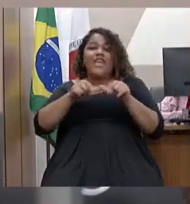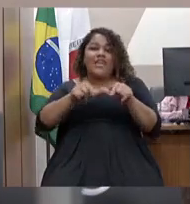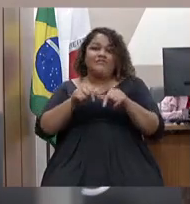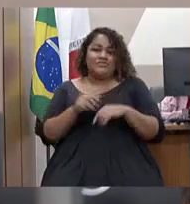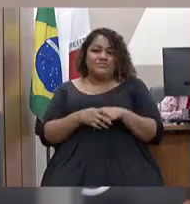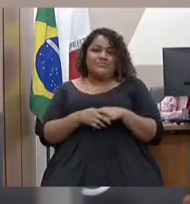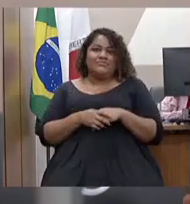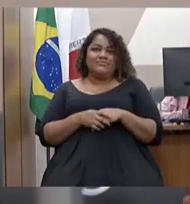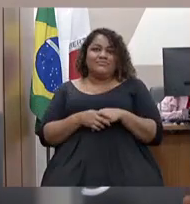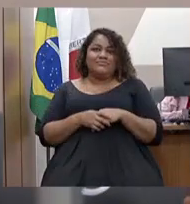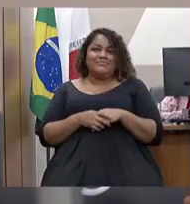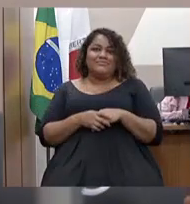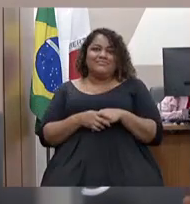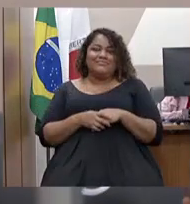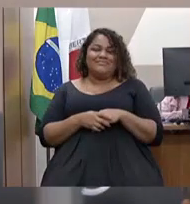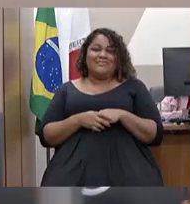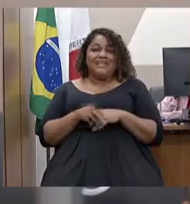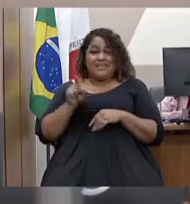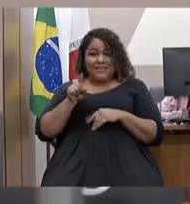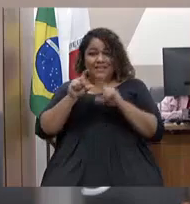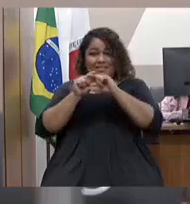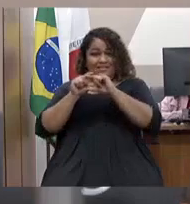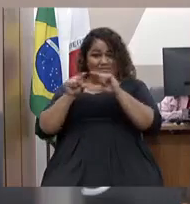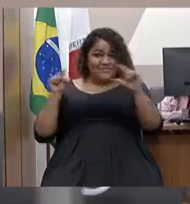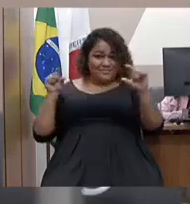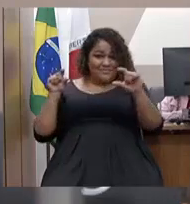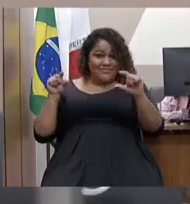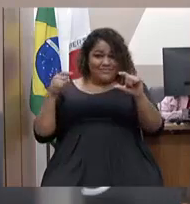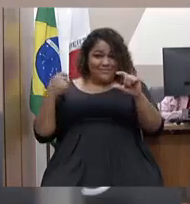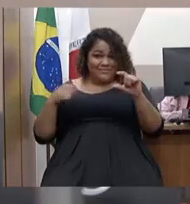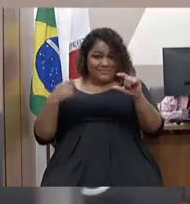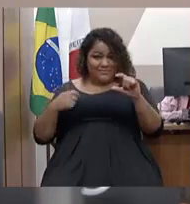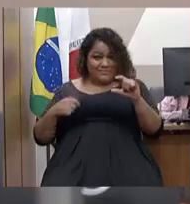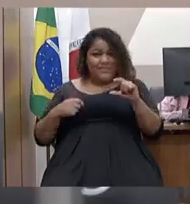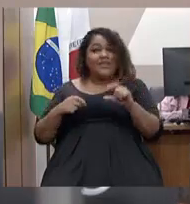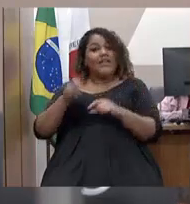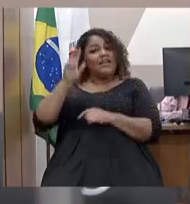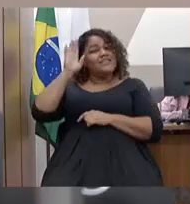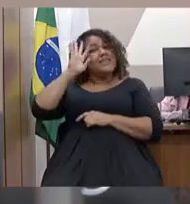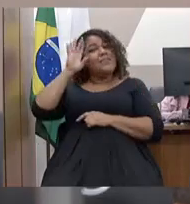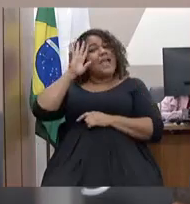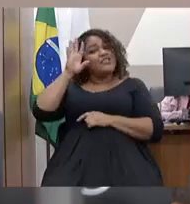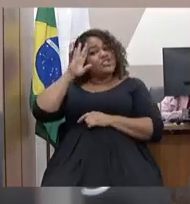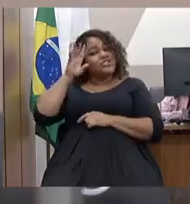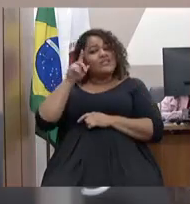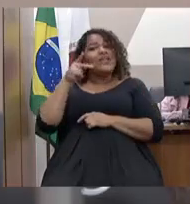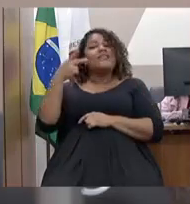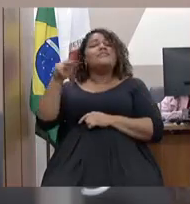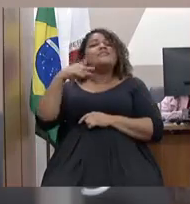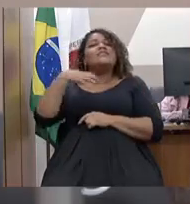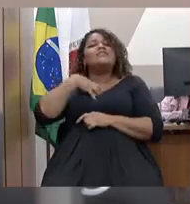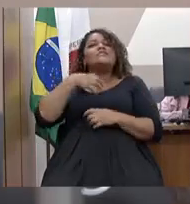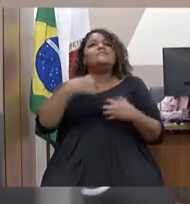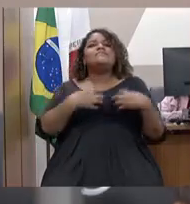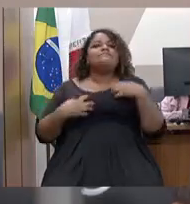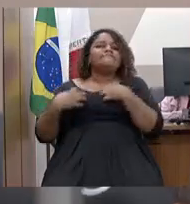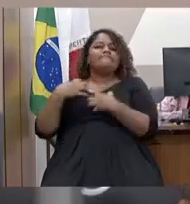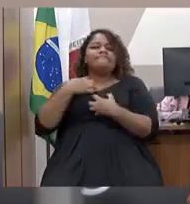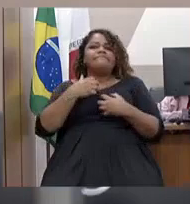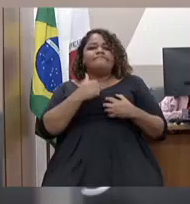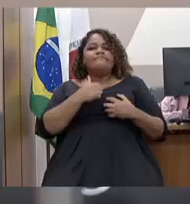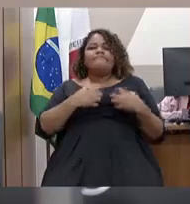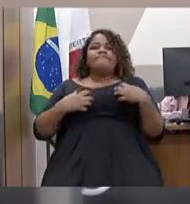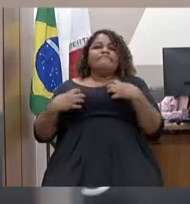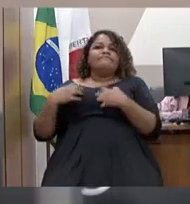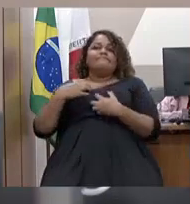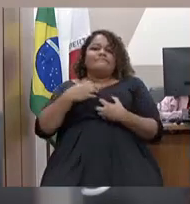vê um cara escrever isso na moto dele você imagina o nível de ansiedade de agitação que está envolvido nisso aí não